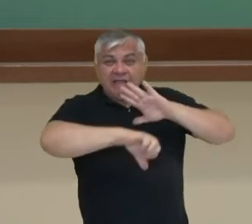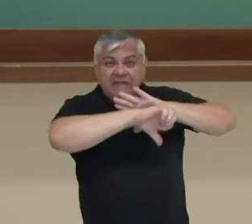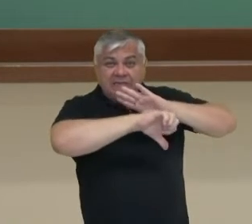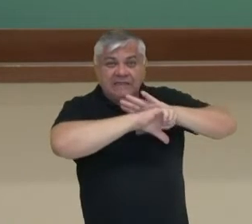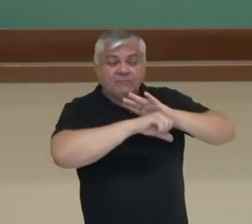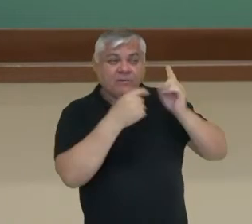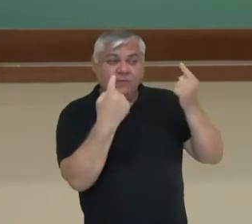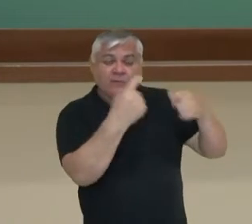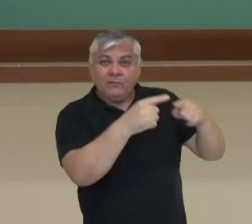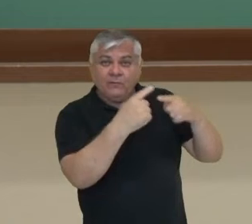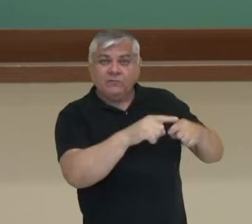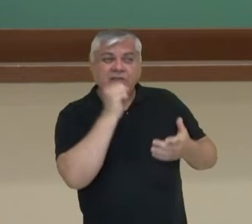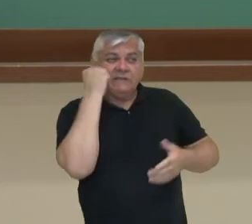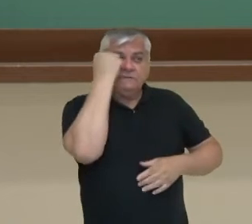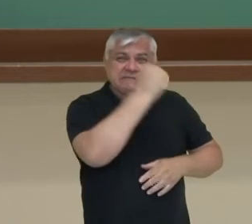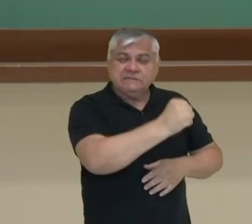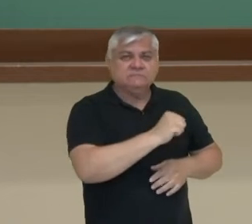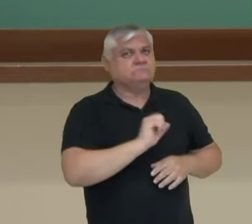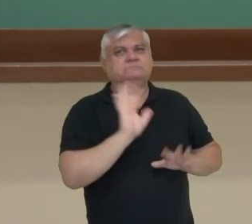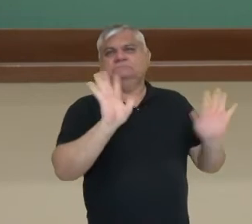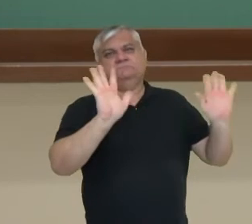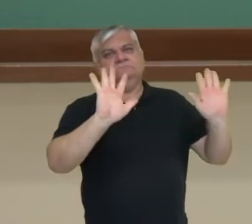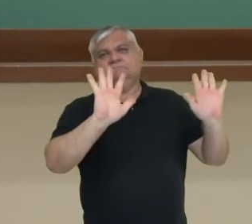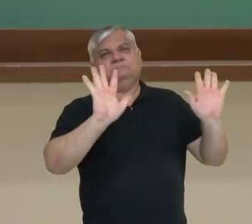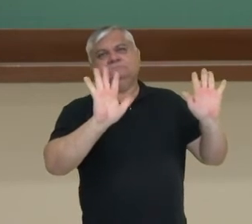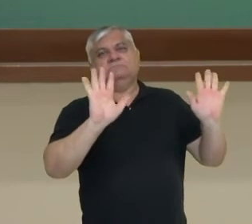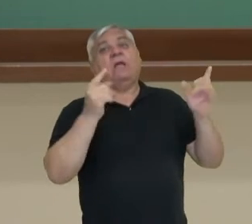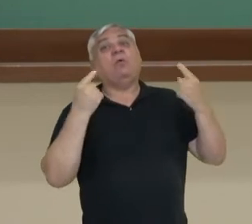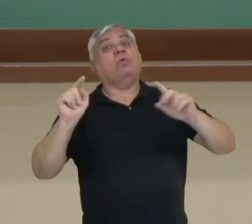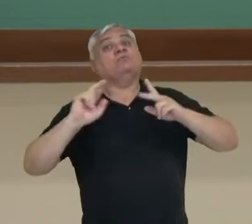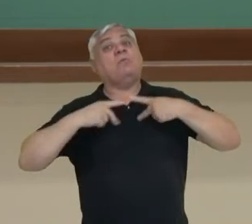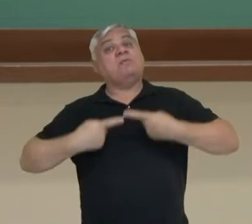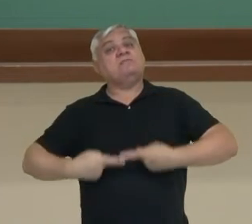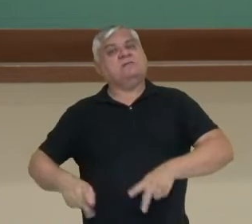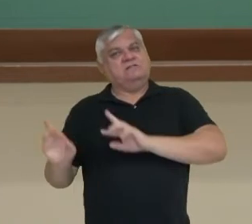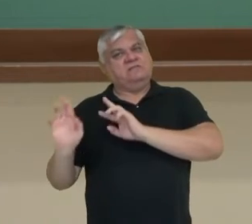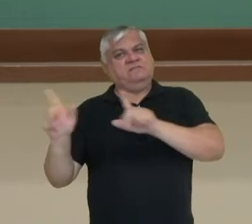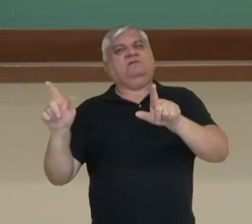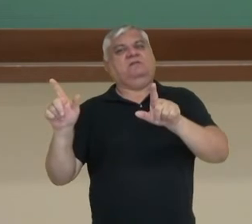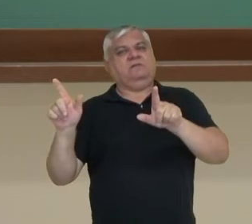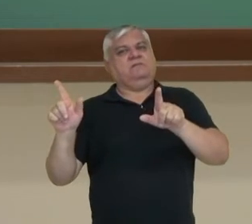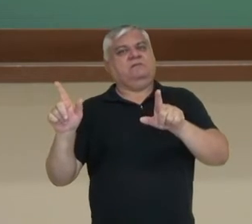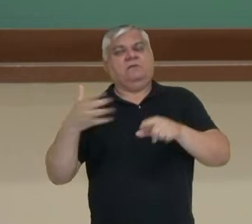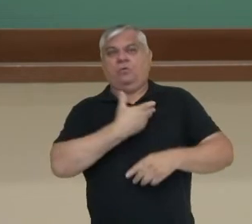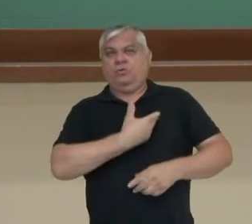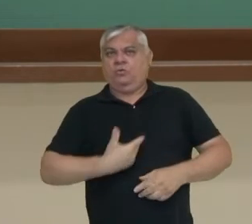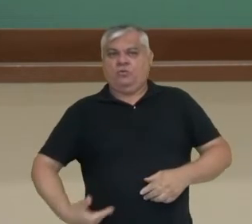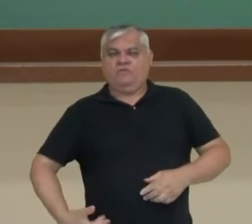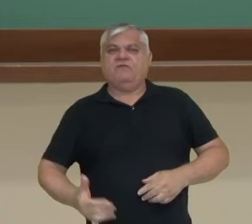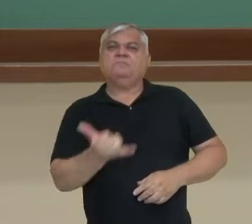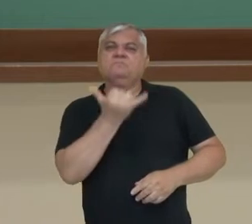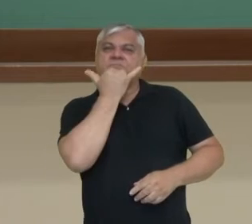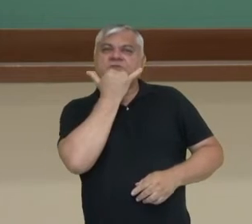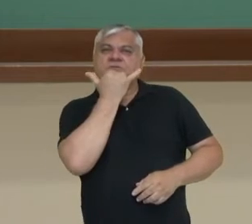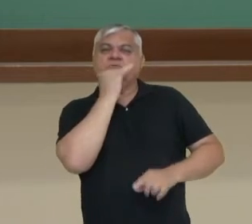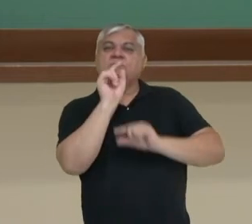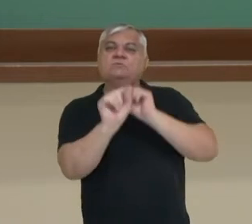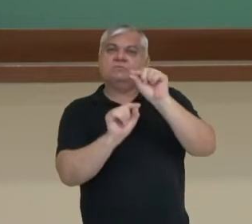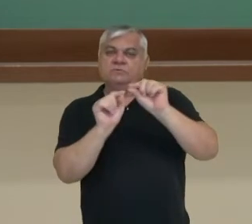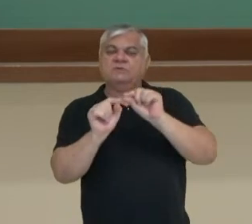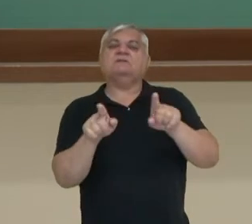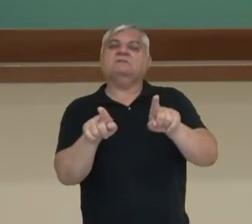podem prescrever. Eles são considerados crimes contra a humanidade em si. E o governo brasileiro perdoou crimes